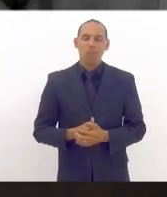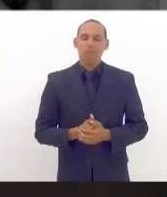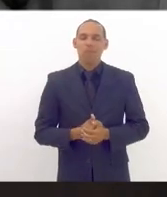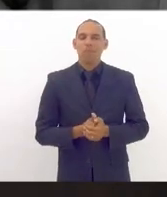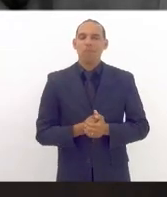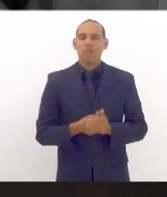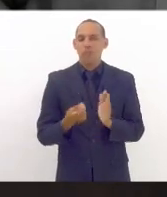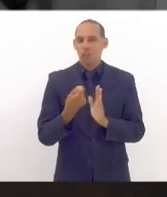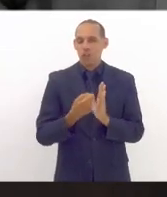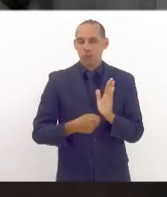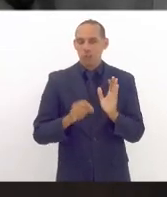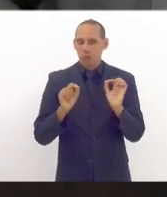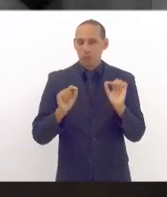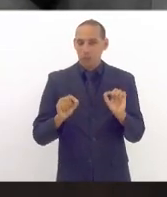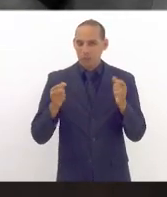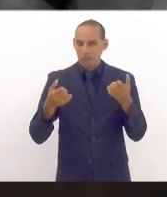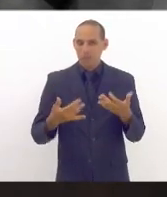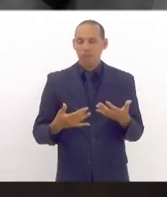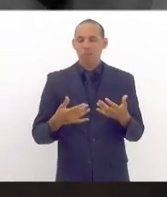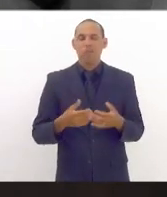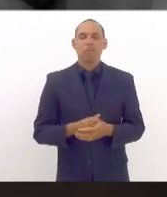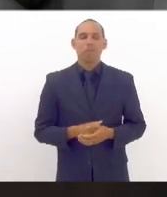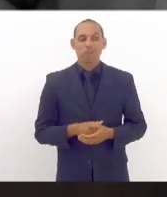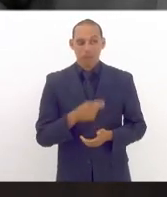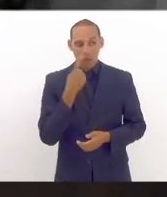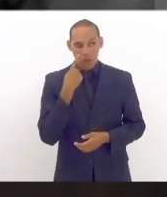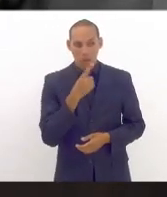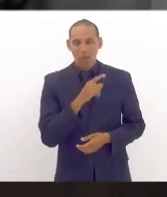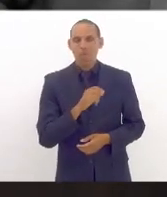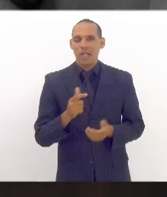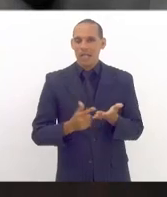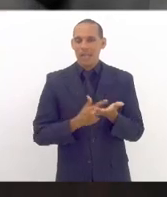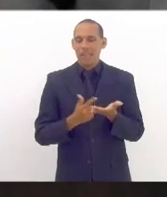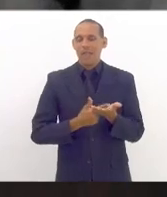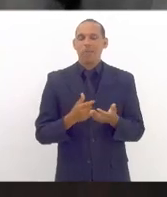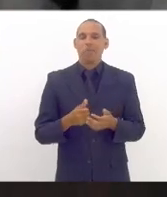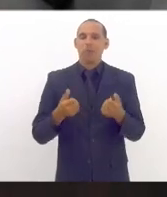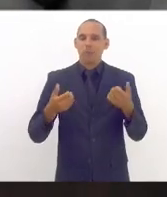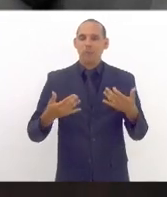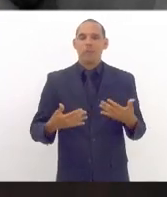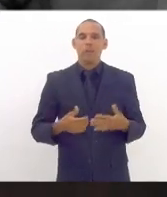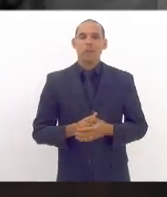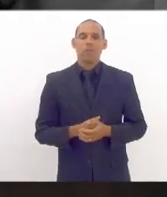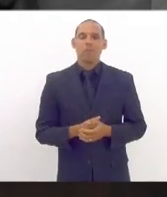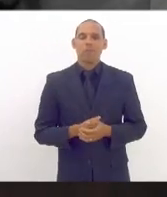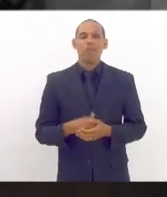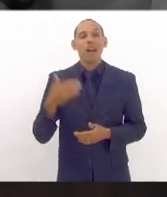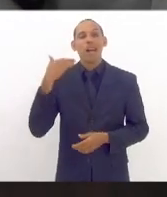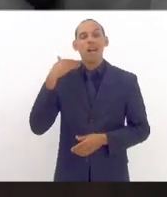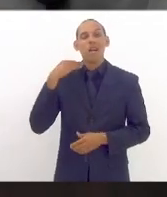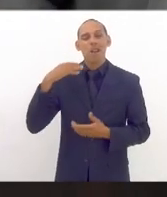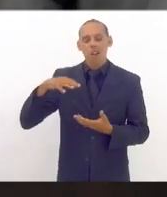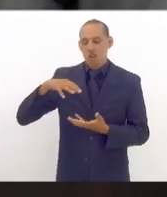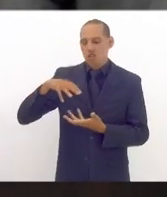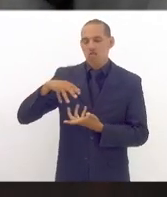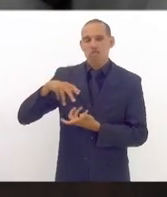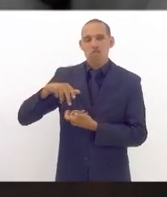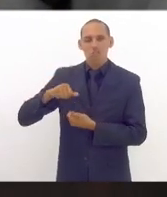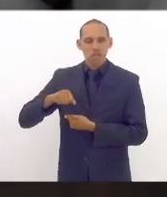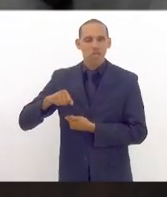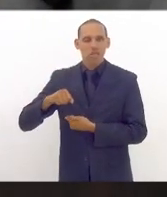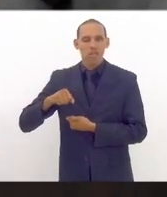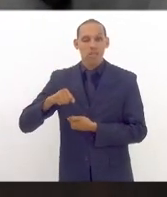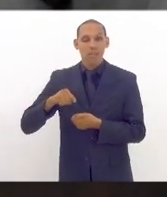que viu André no livro do Murilo Portugal que o Banco Mundial chegou